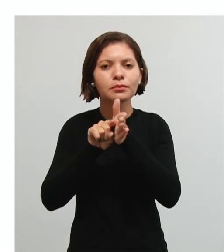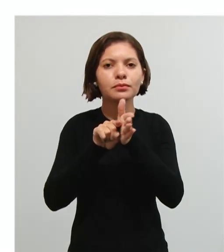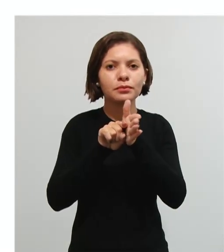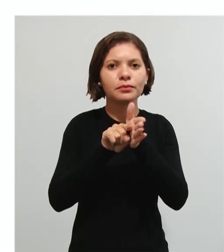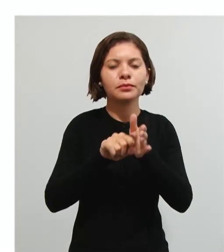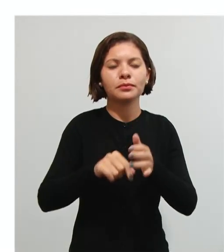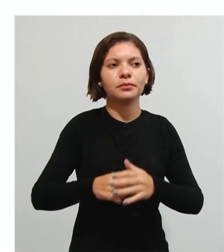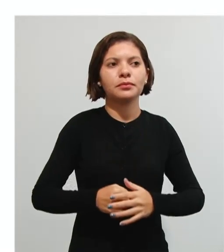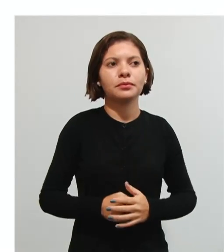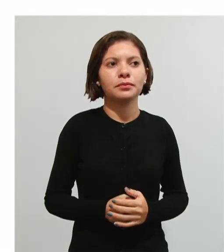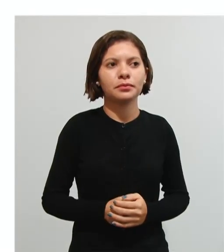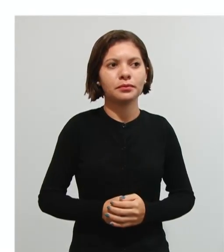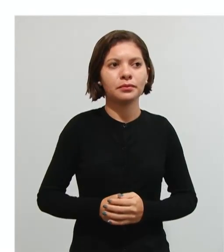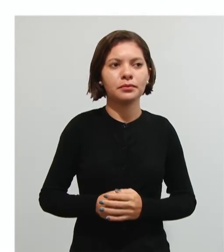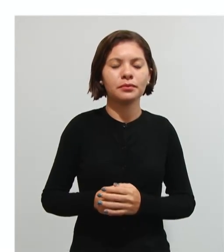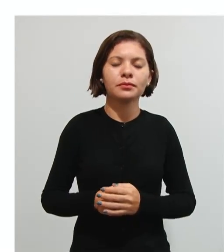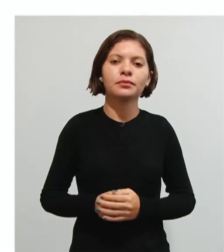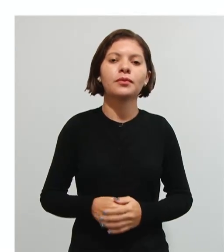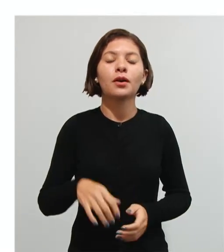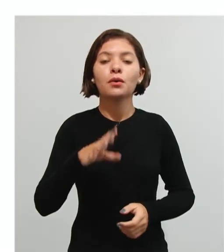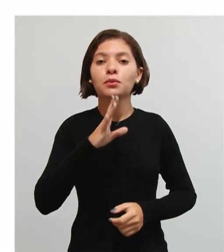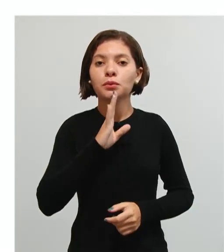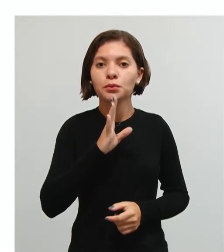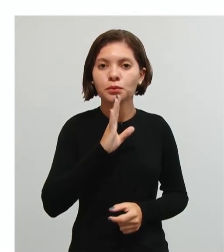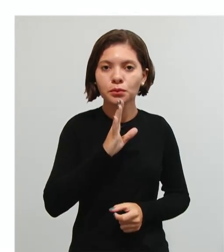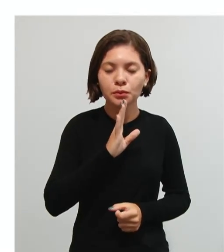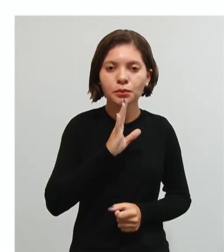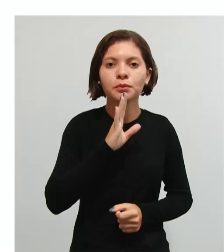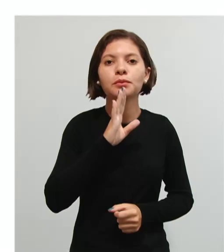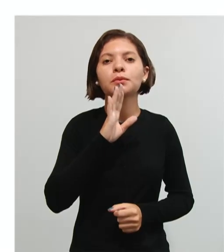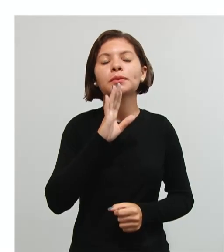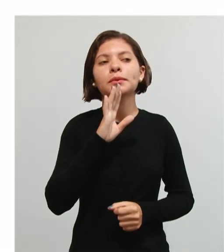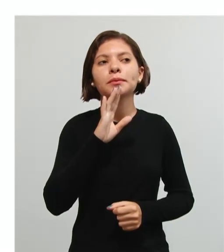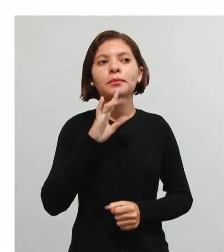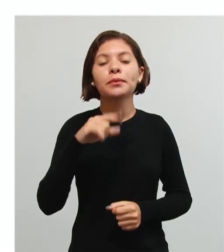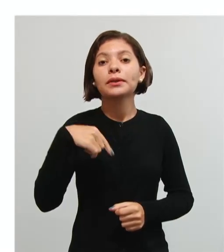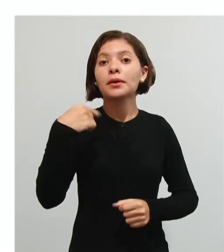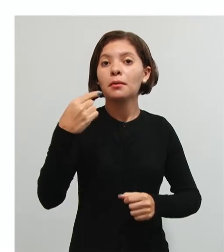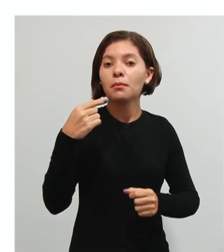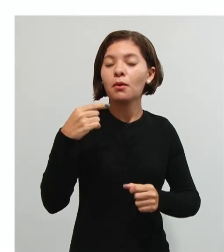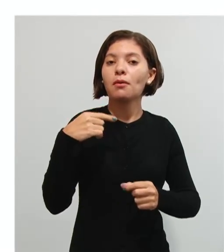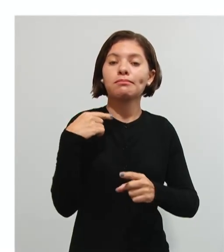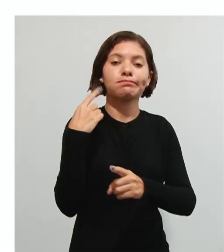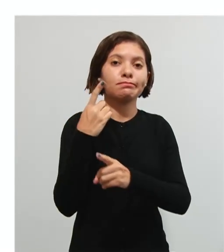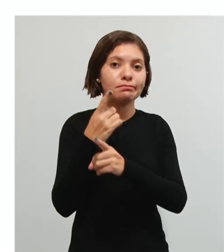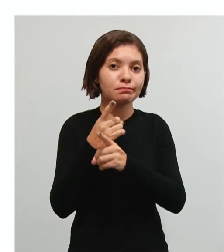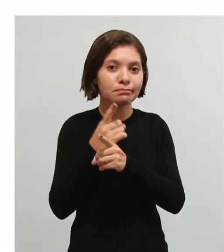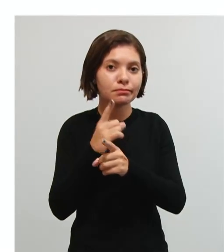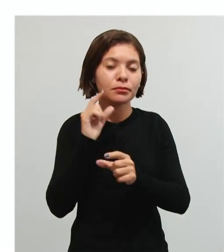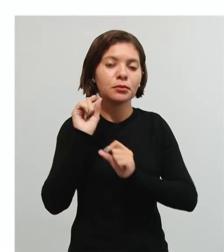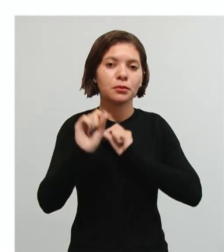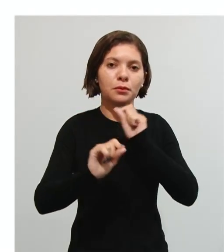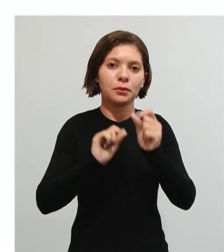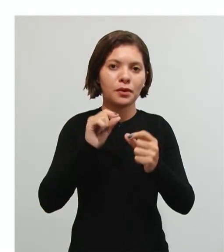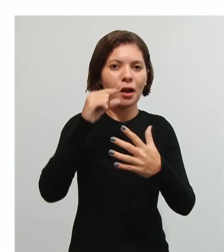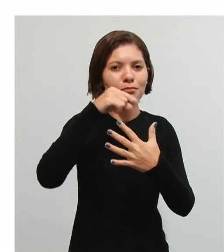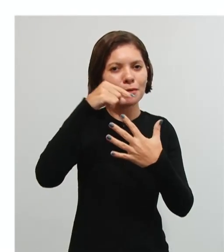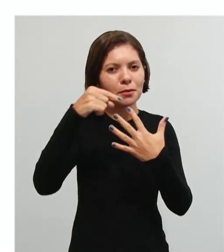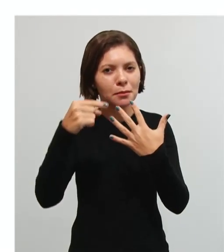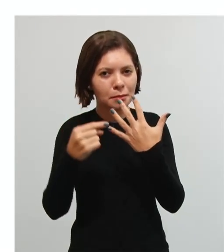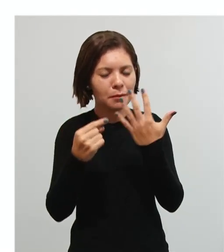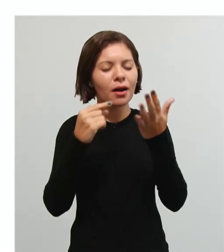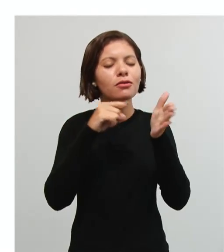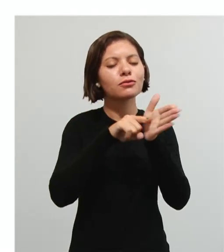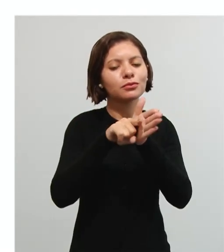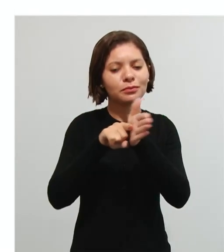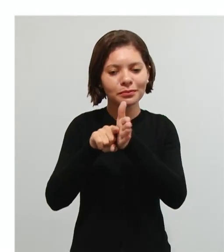né, mais conhecimentos e descobrir novos elementos para que se chegue